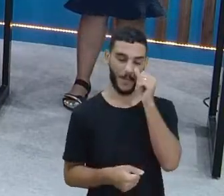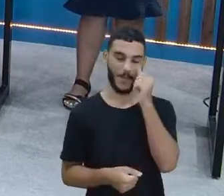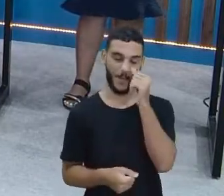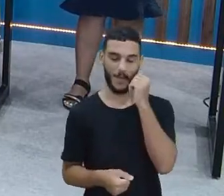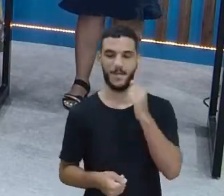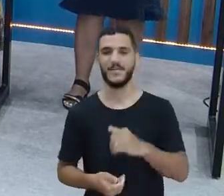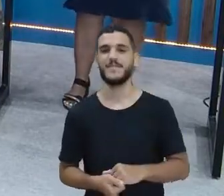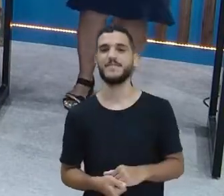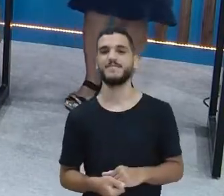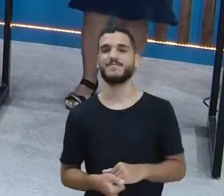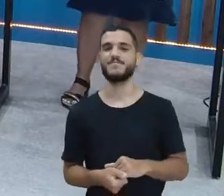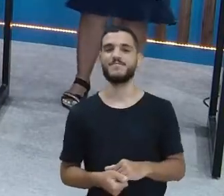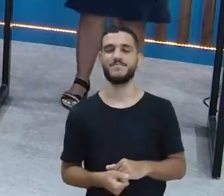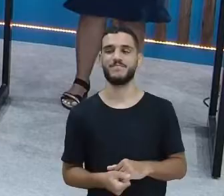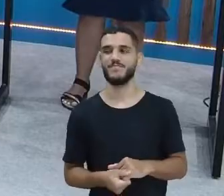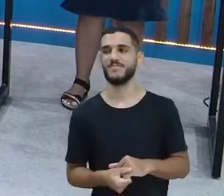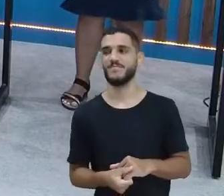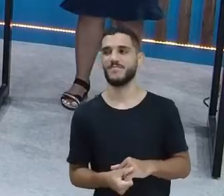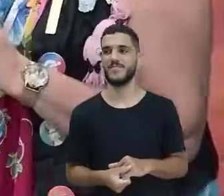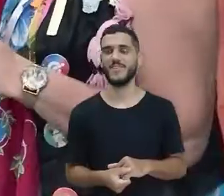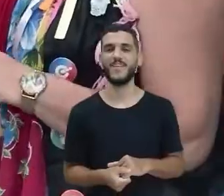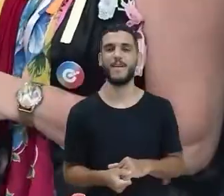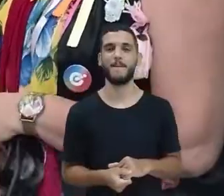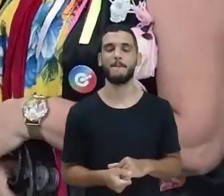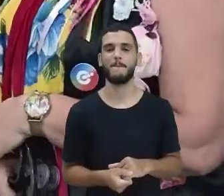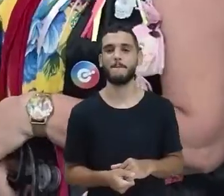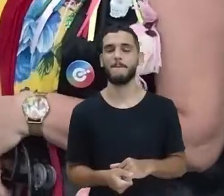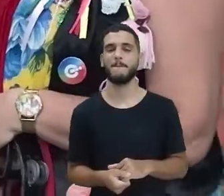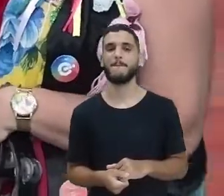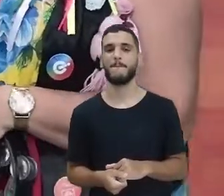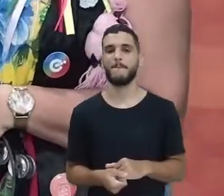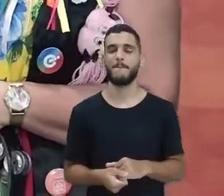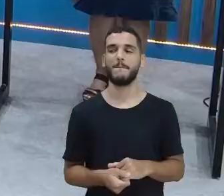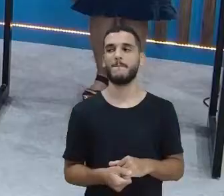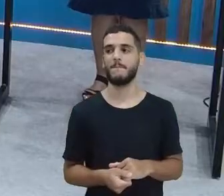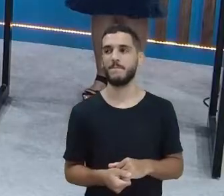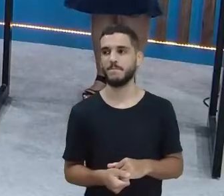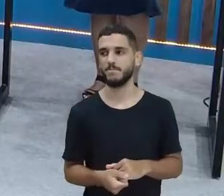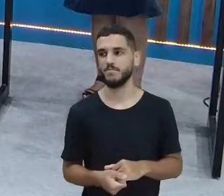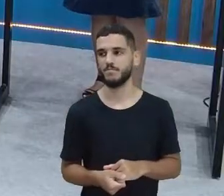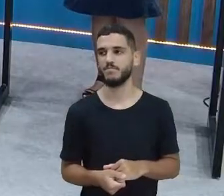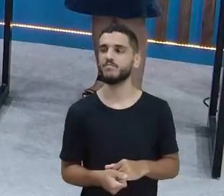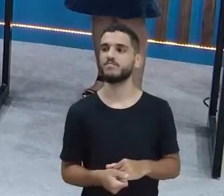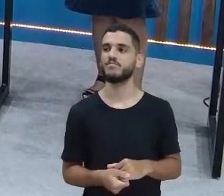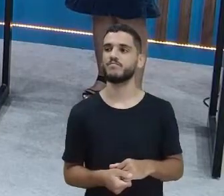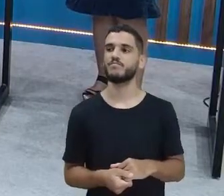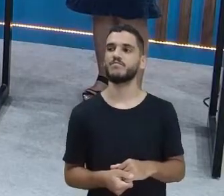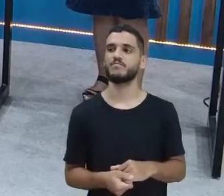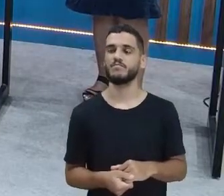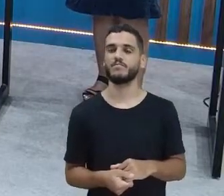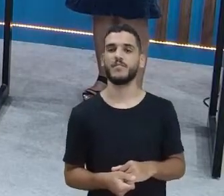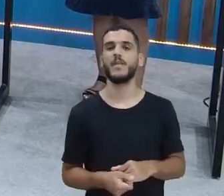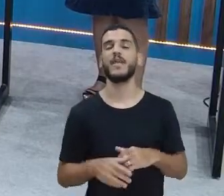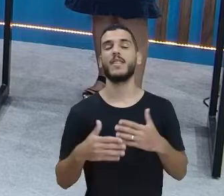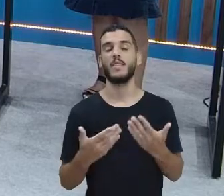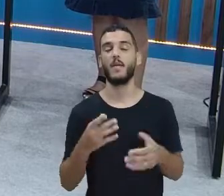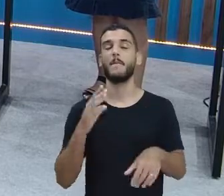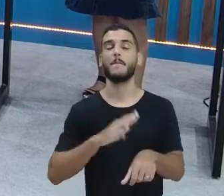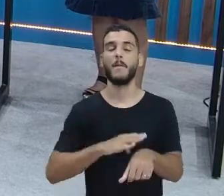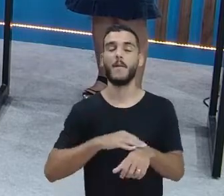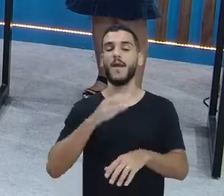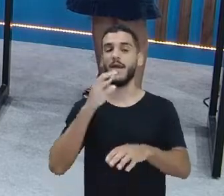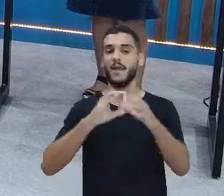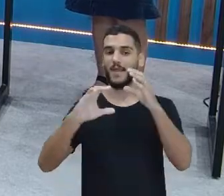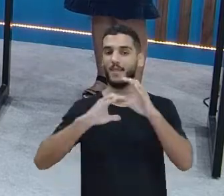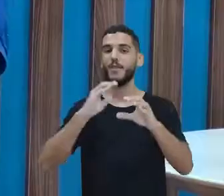né? Nem deu pra perceber que você é acelerada. Mas é normal. Vê só, interessante é o seguinte. Quando você cantou agora, isso é uma